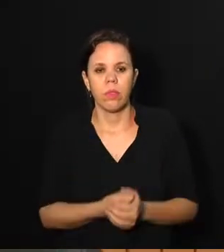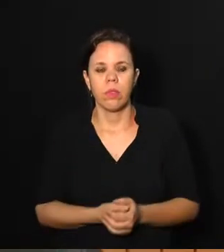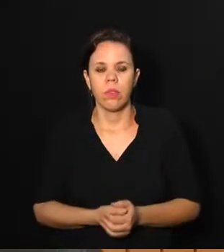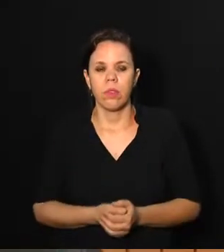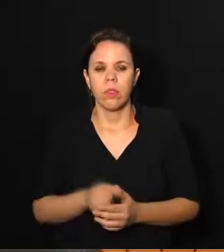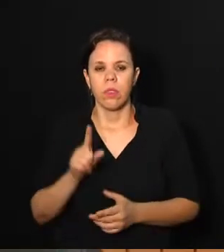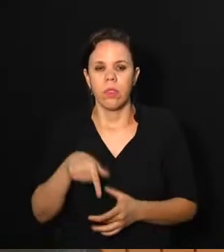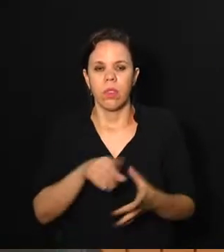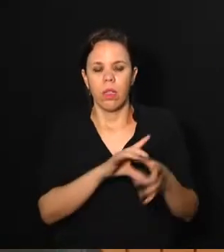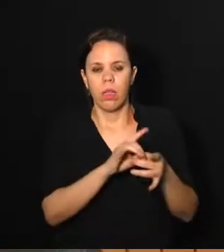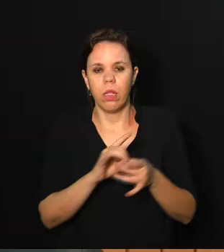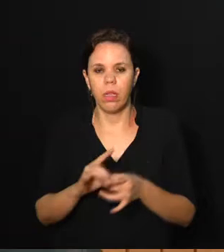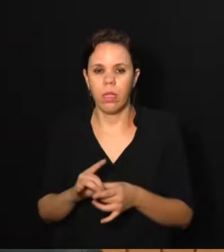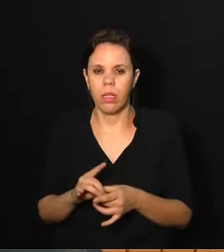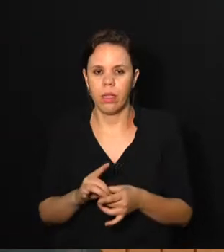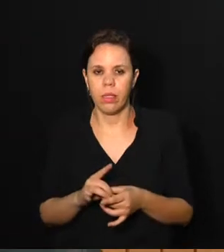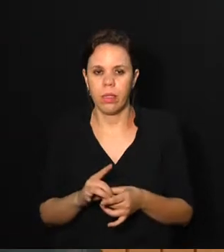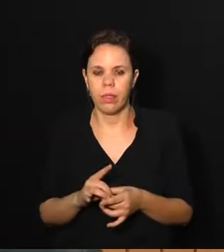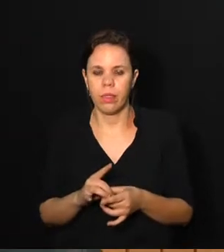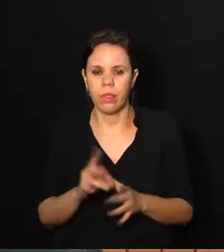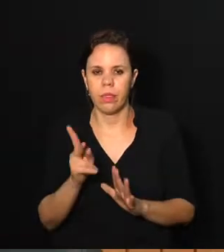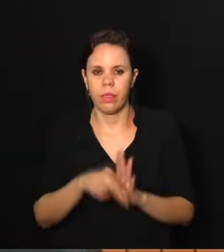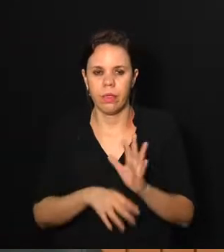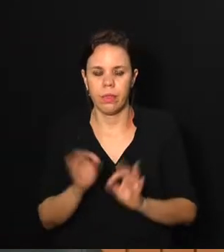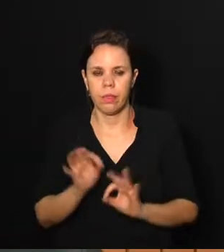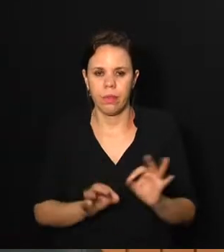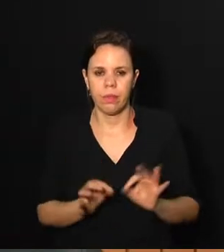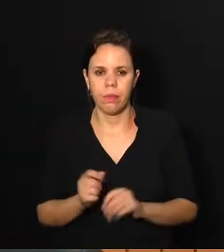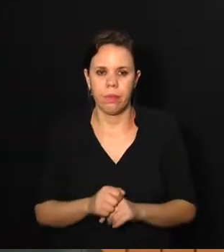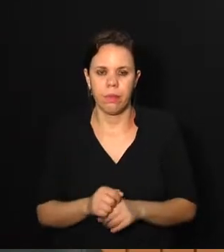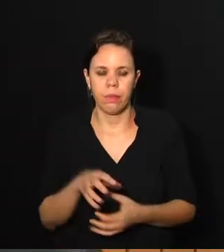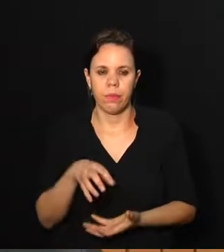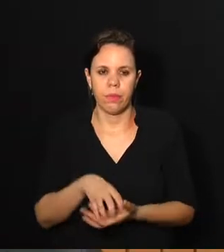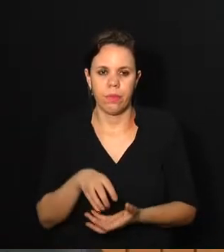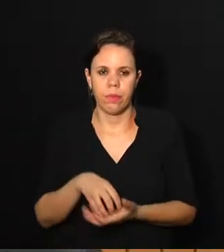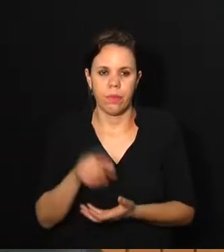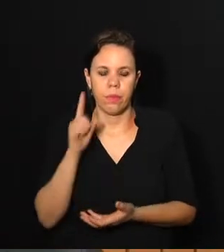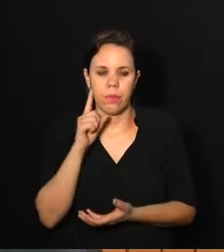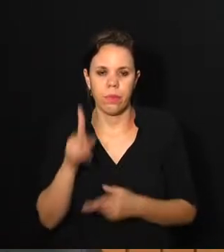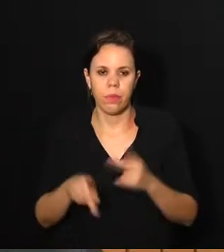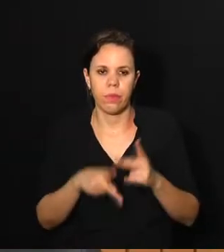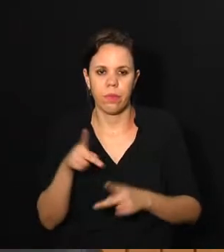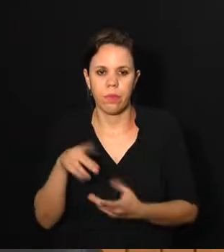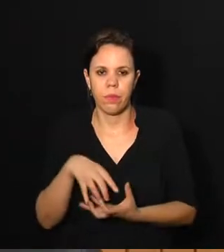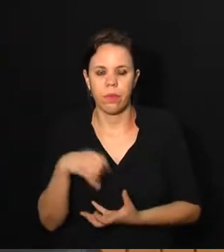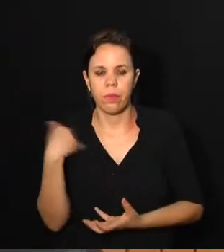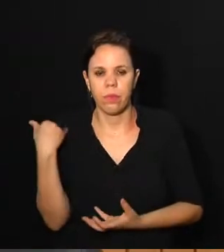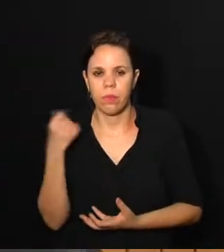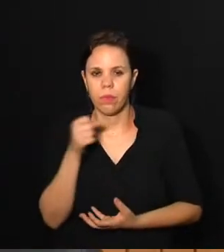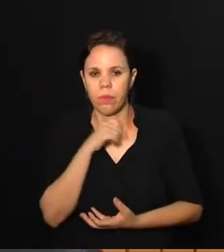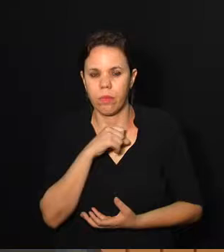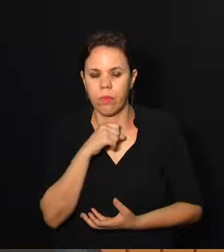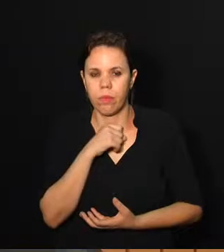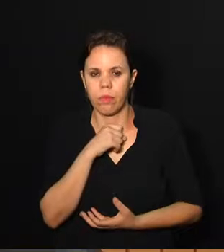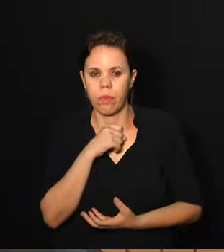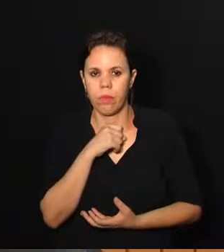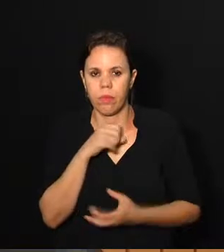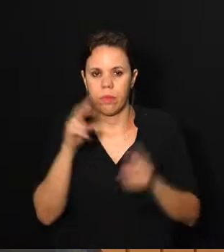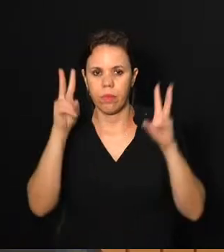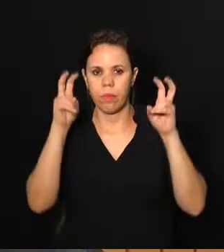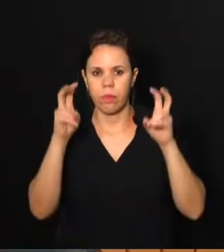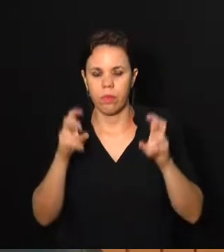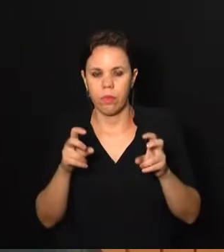neste contexto que se insere o projeto do Centro-Dia da Pessoa Idosa, que é um debate que ocorre no município